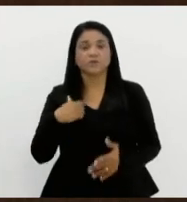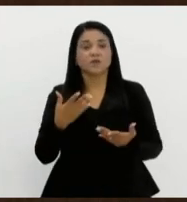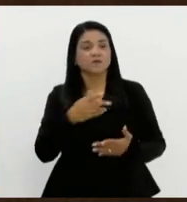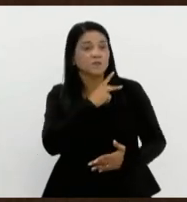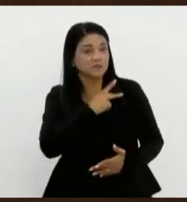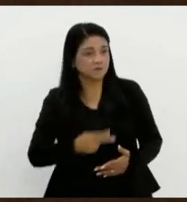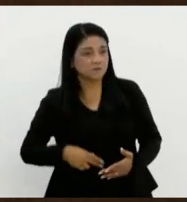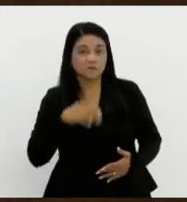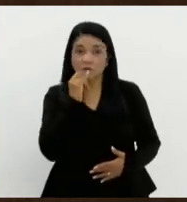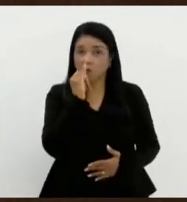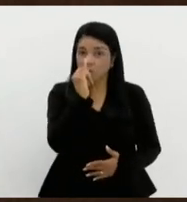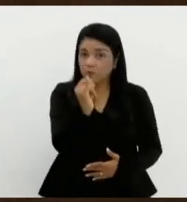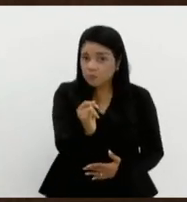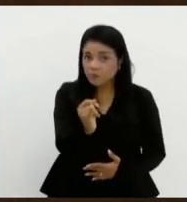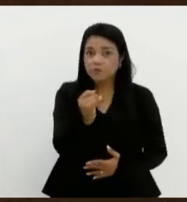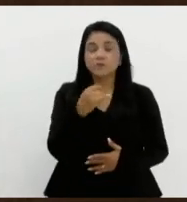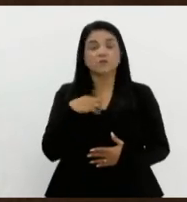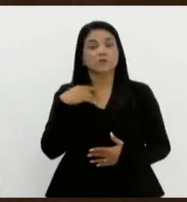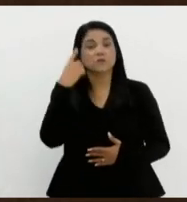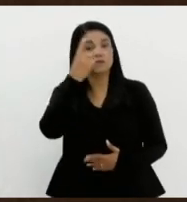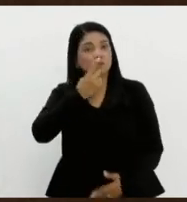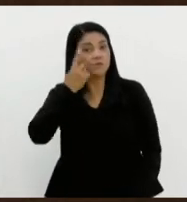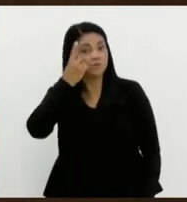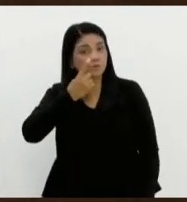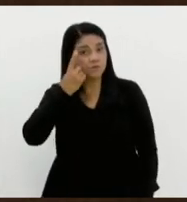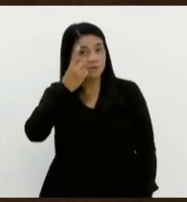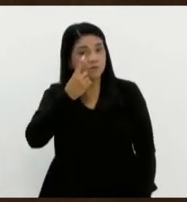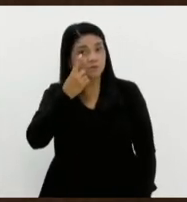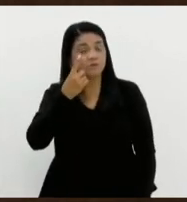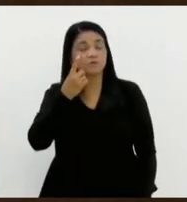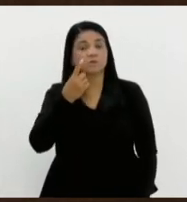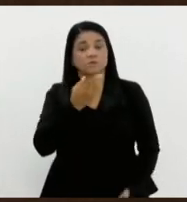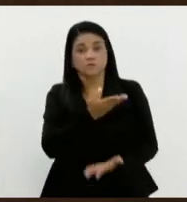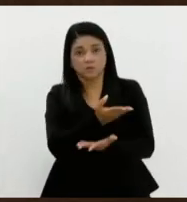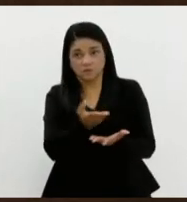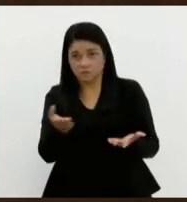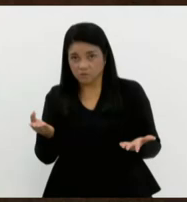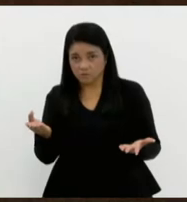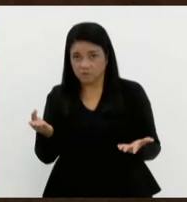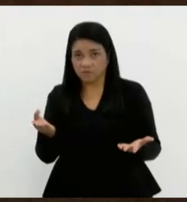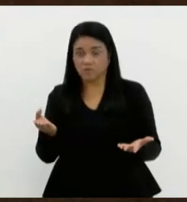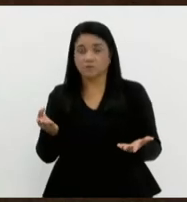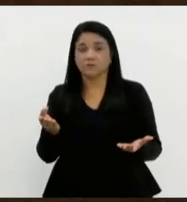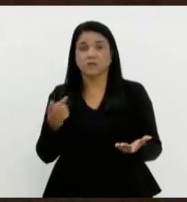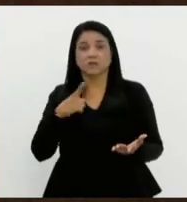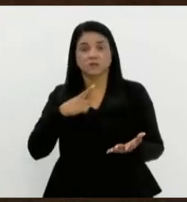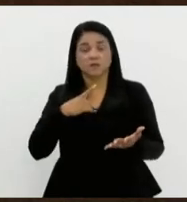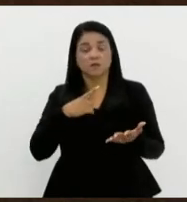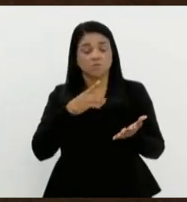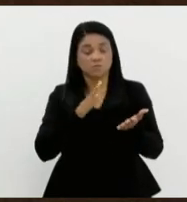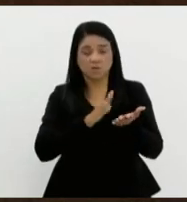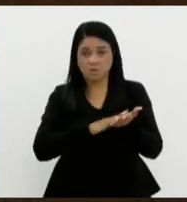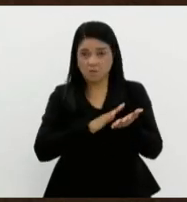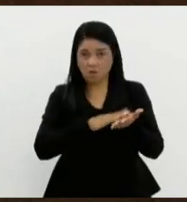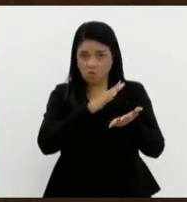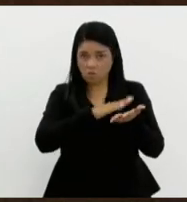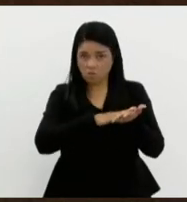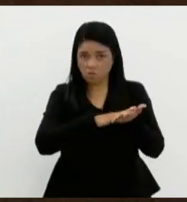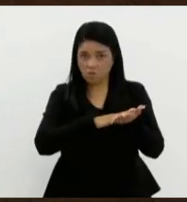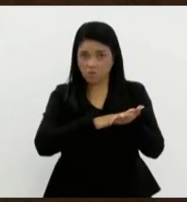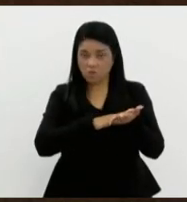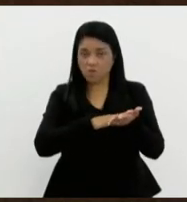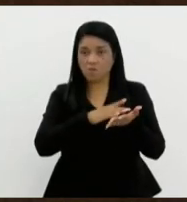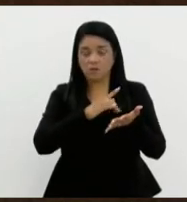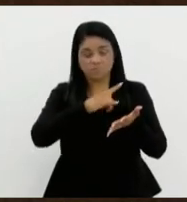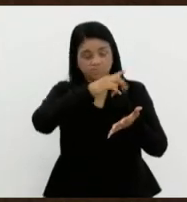comunicar aos nobres deputados que aqui estão que eu tenho em minhas mãos uma